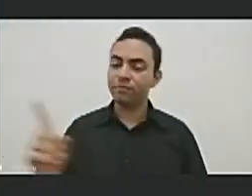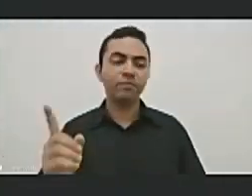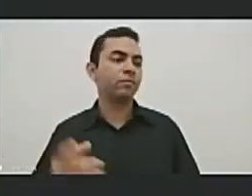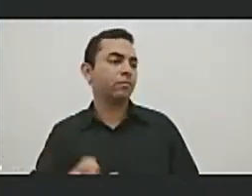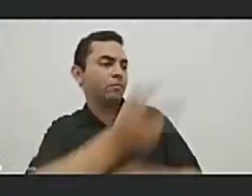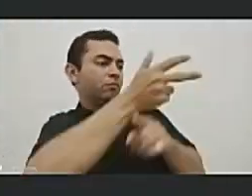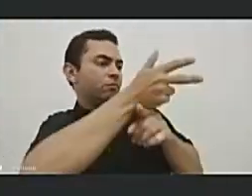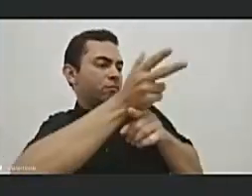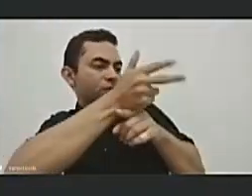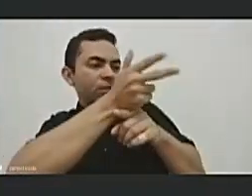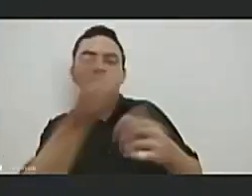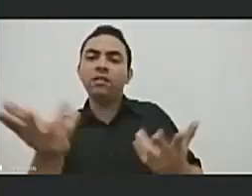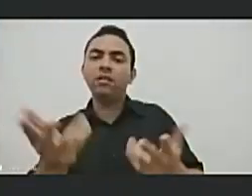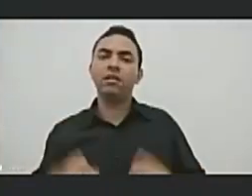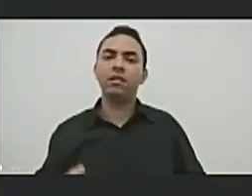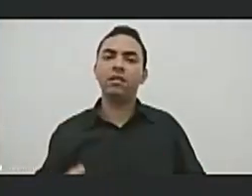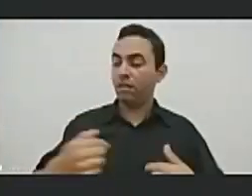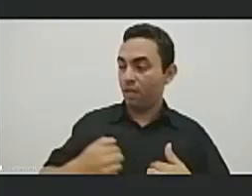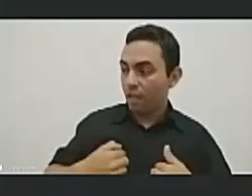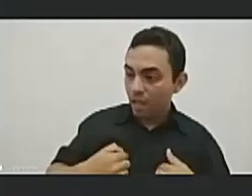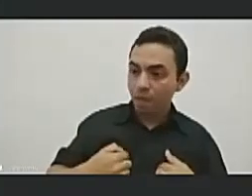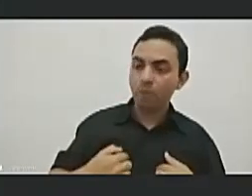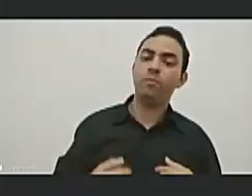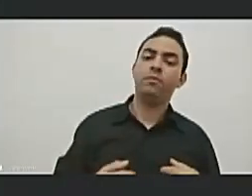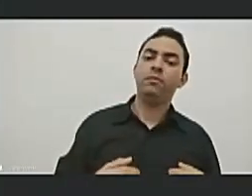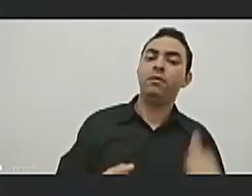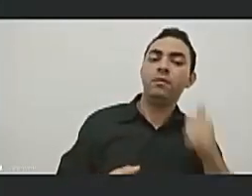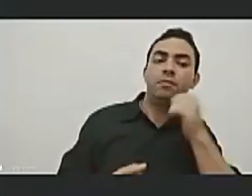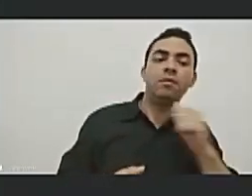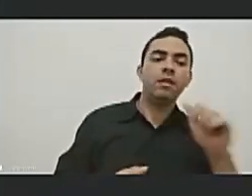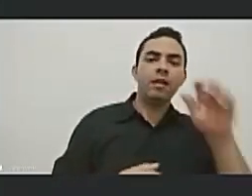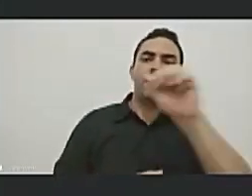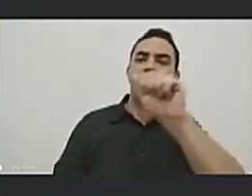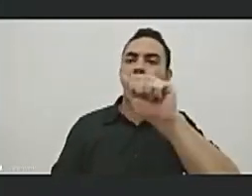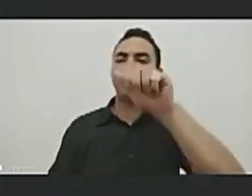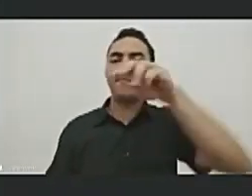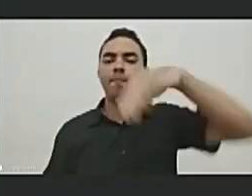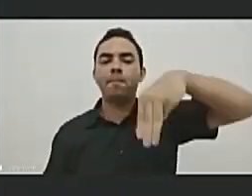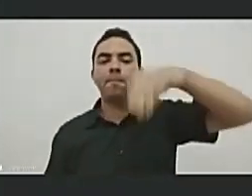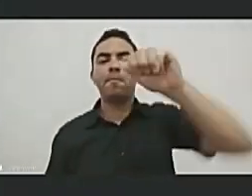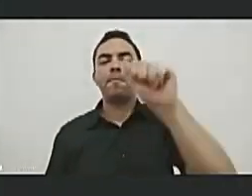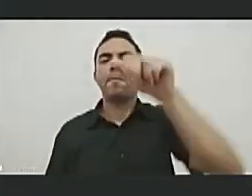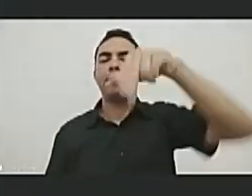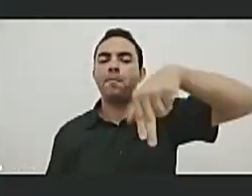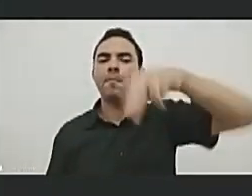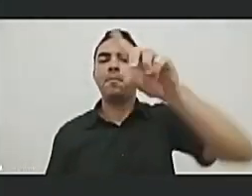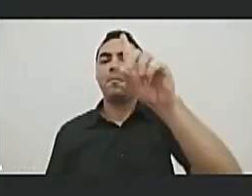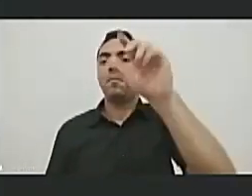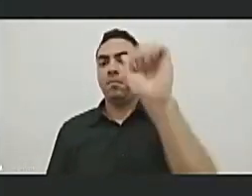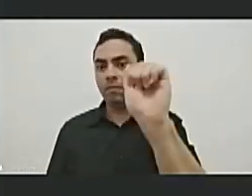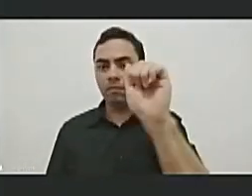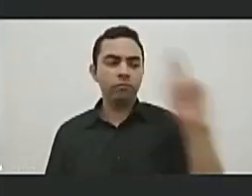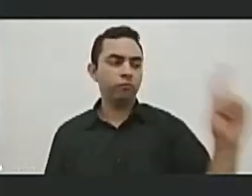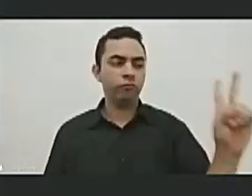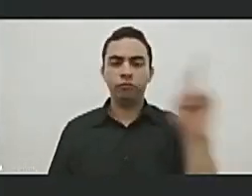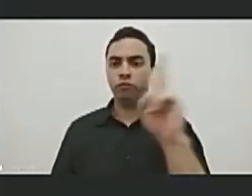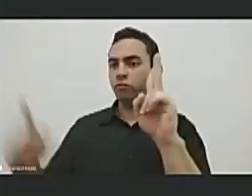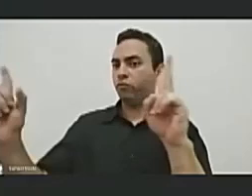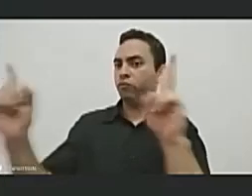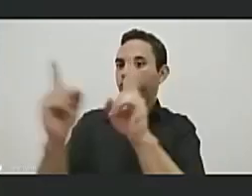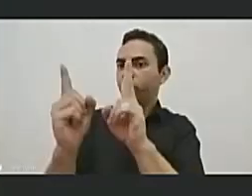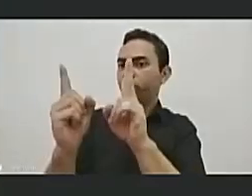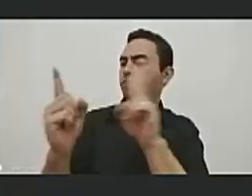ele eu e Amanda que está presente aqui e da melhor forma possível fomos educada com o Senor Adilson lz